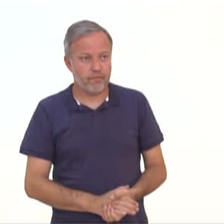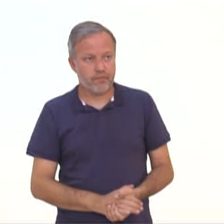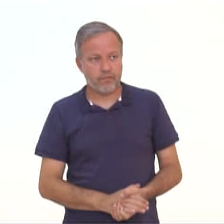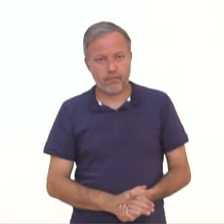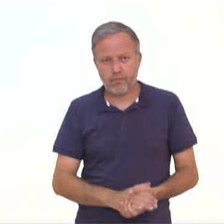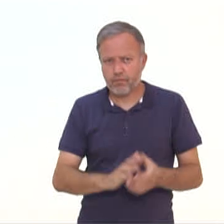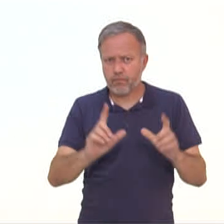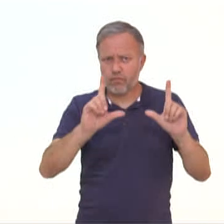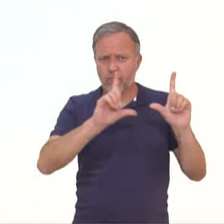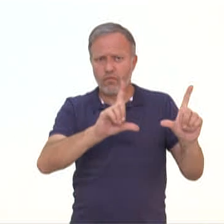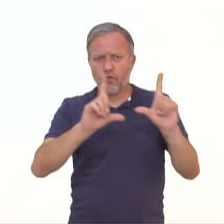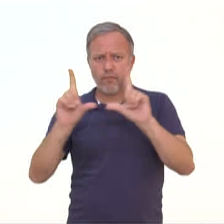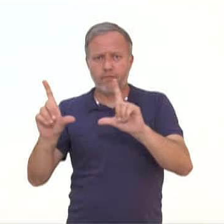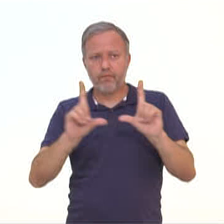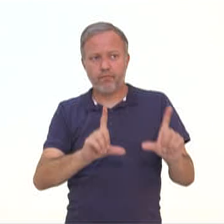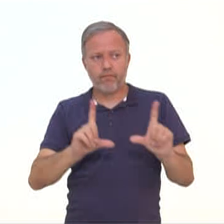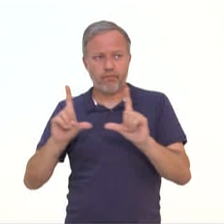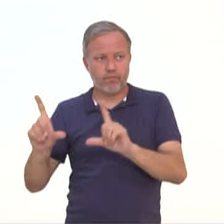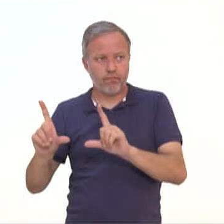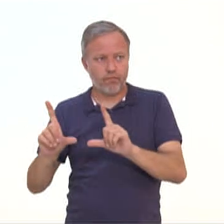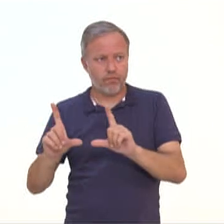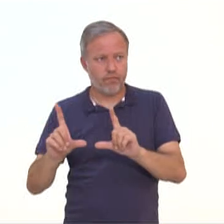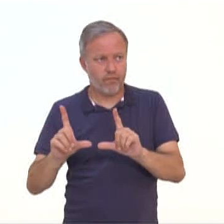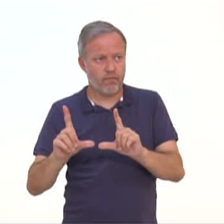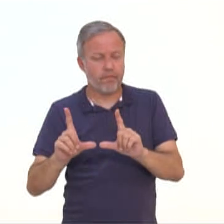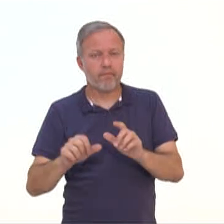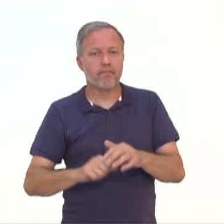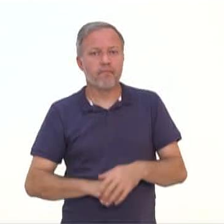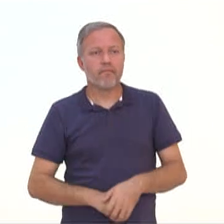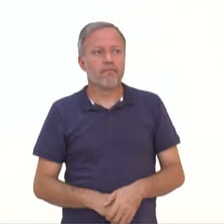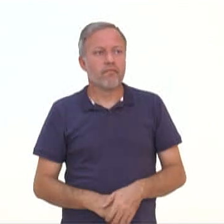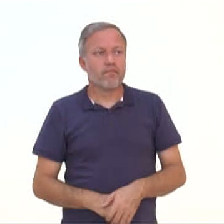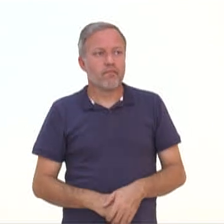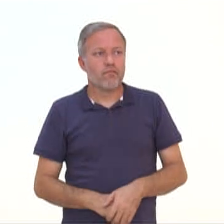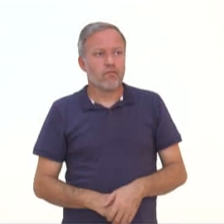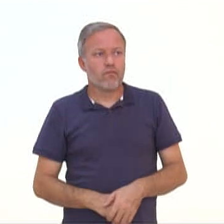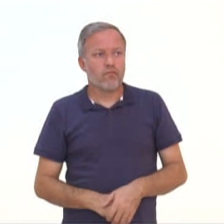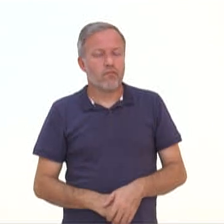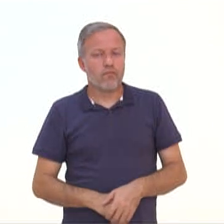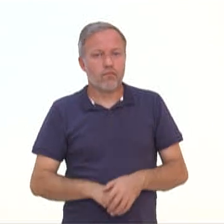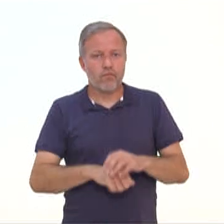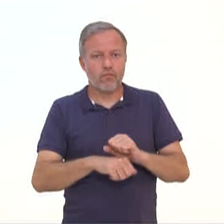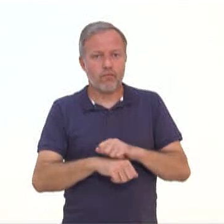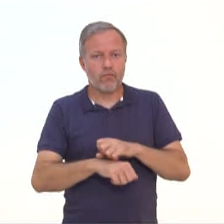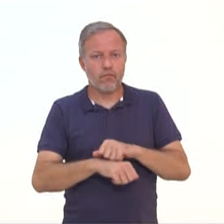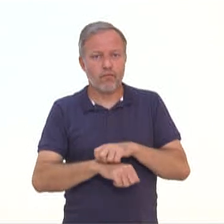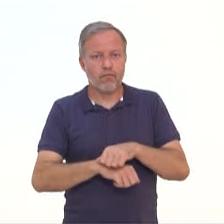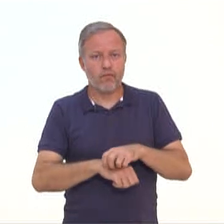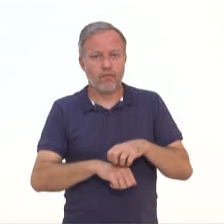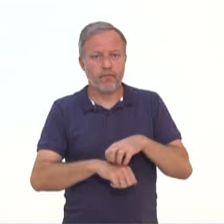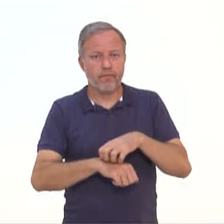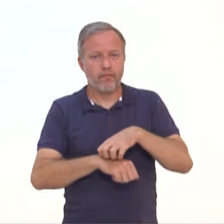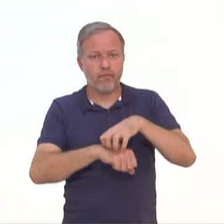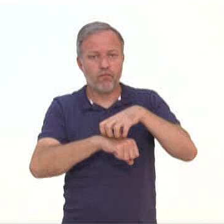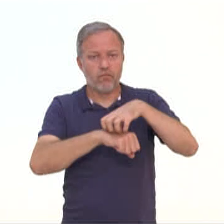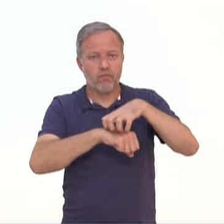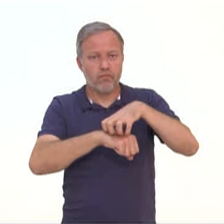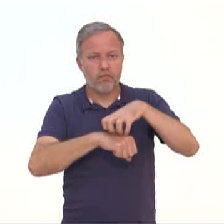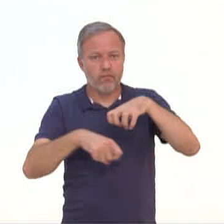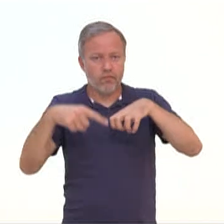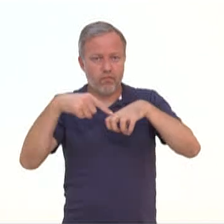imagem bonita, né? Eles são todos fofinhos. Universidade Federal de Santa Catarina. O mofo, que ataca os alimentos, ou